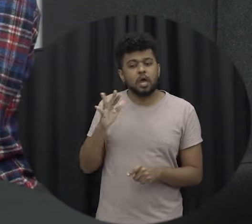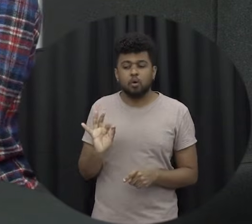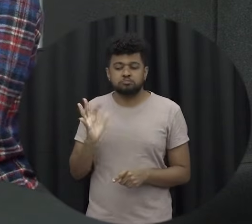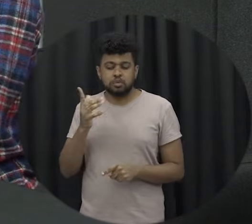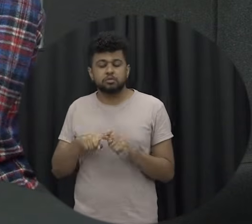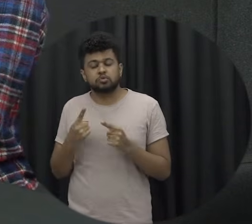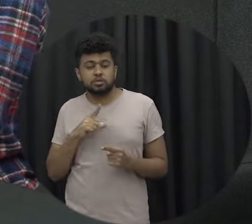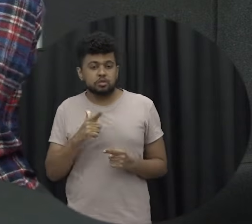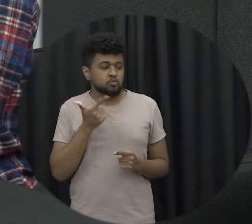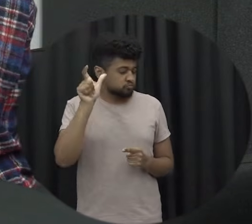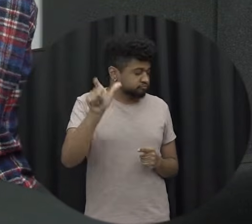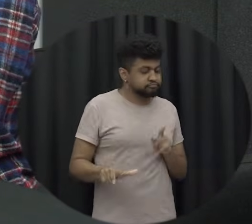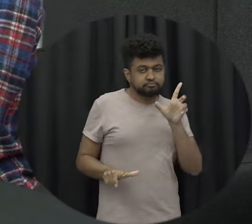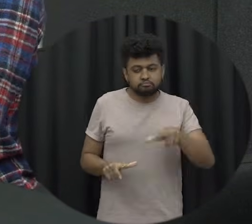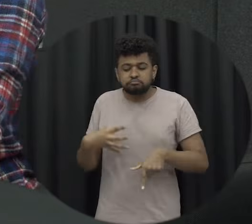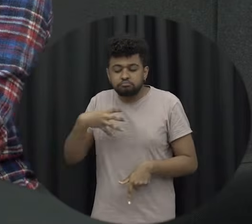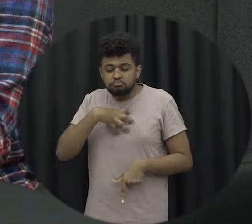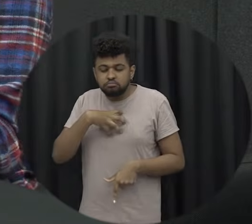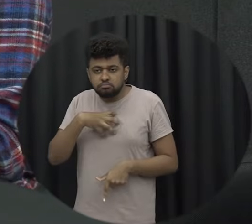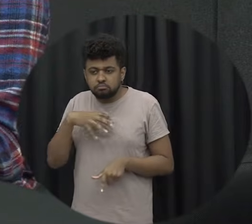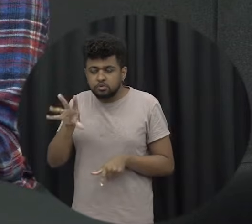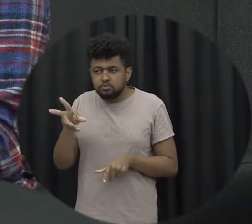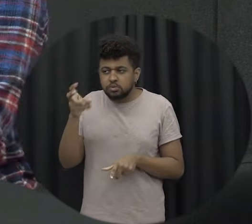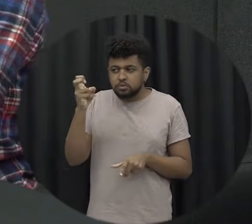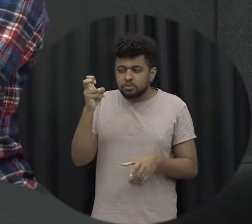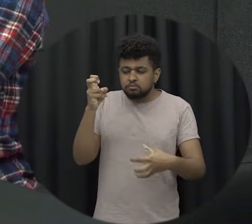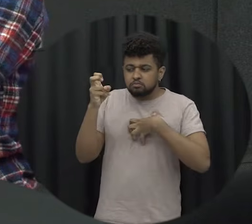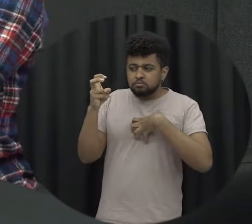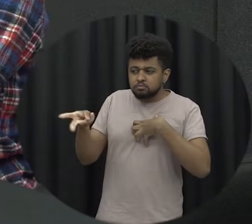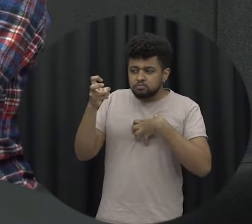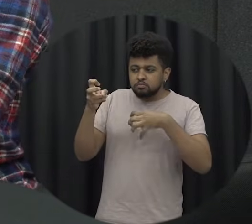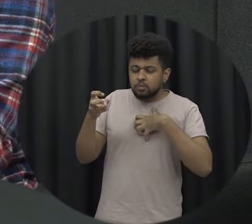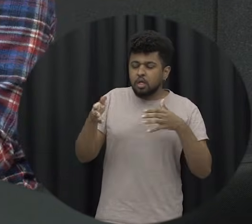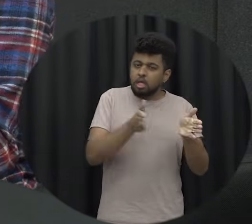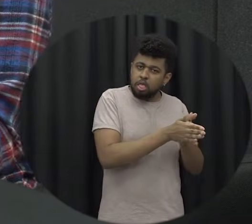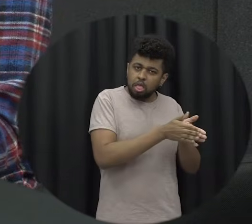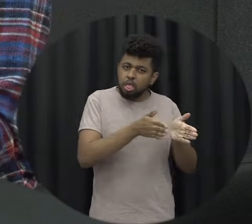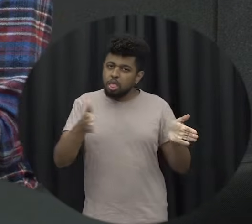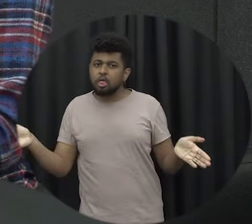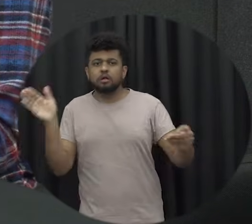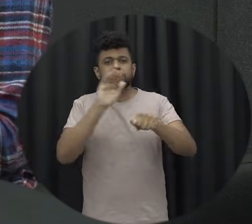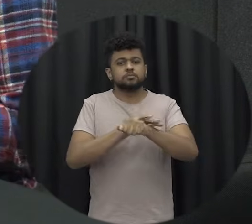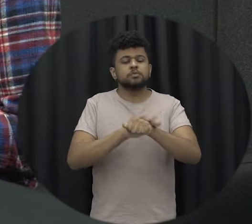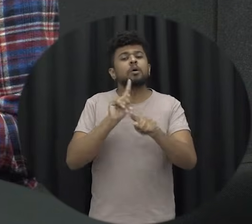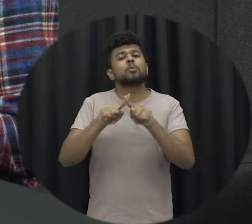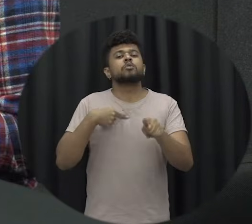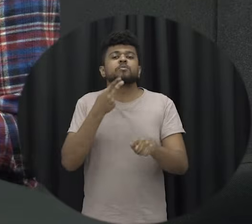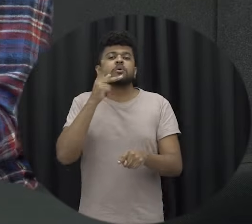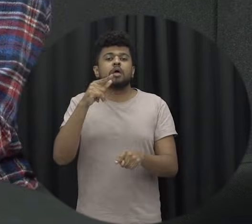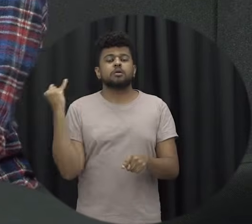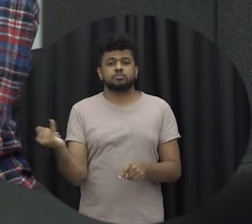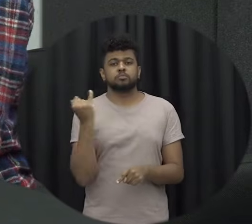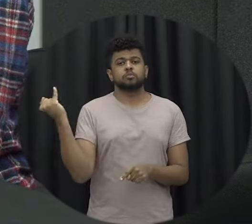se percebendo ao longo do tempo. Por que eu estou dizendo que isso é importante? Porque mesmo esse